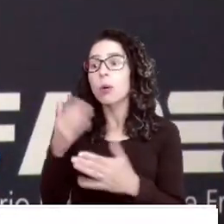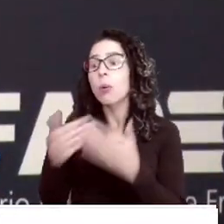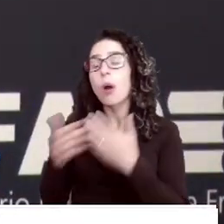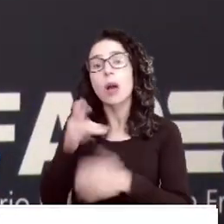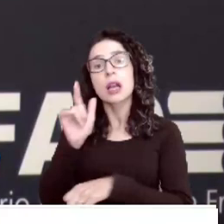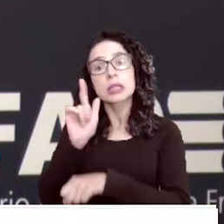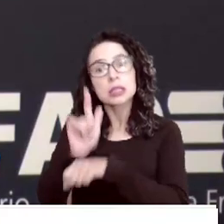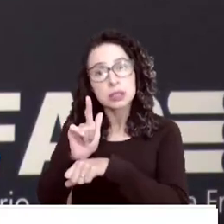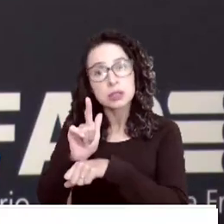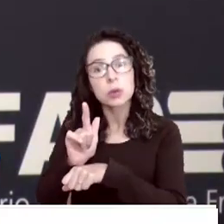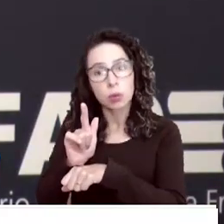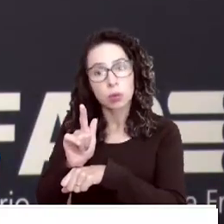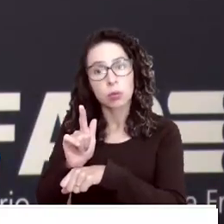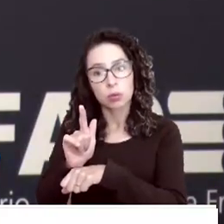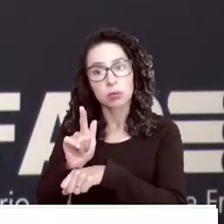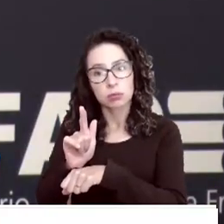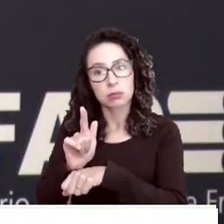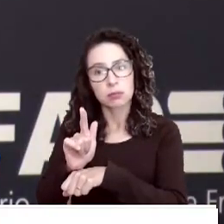gestor